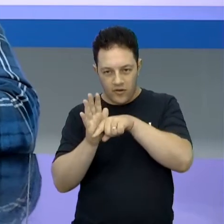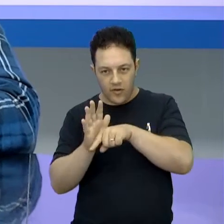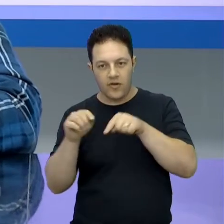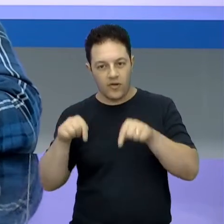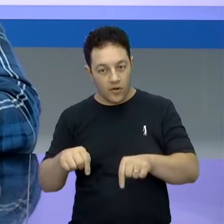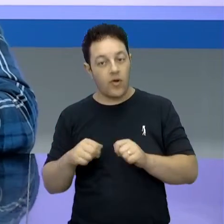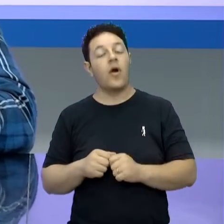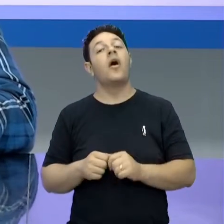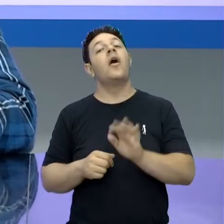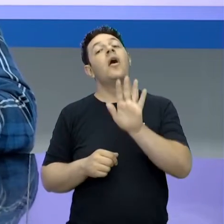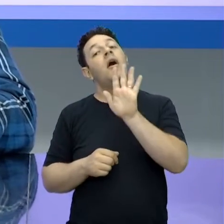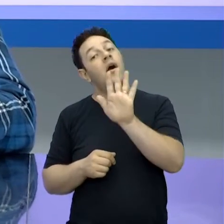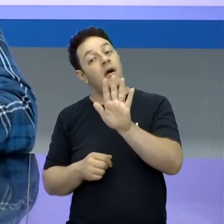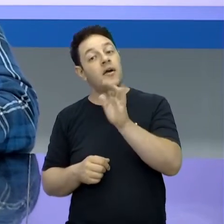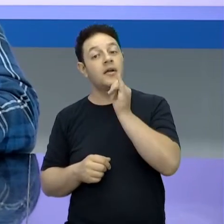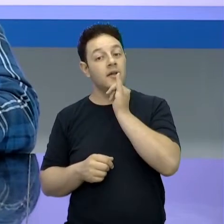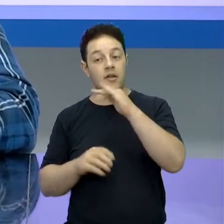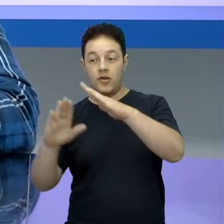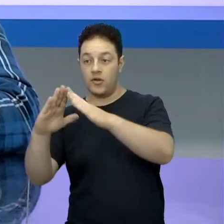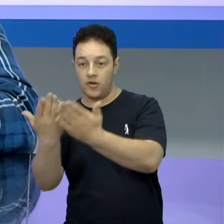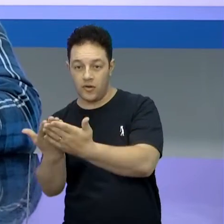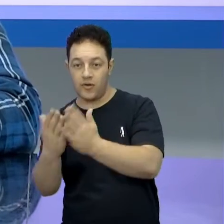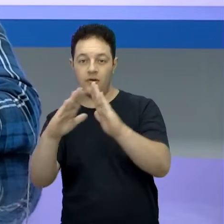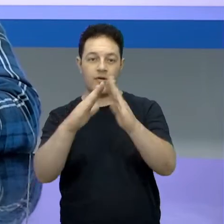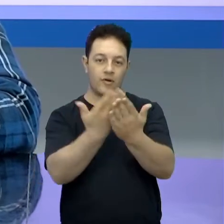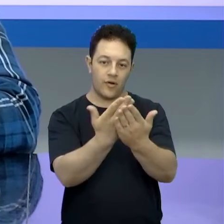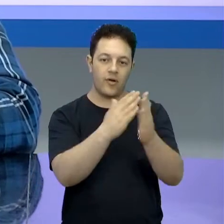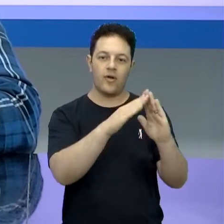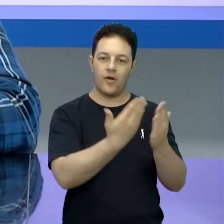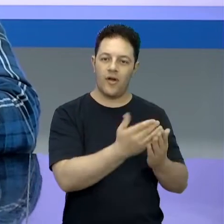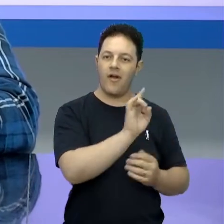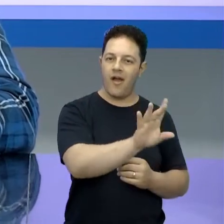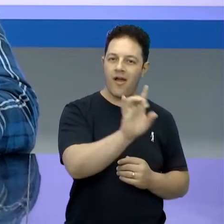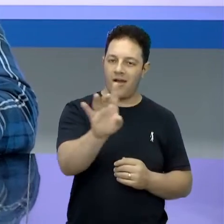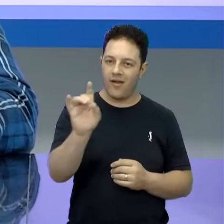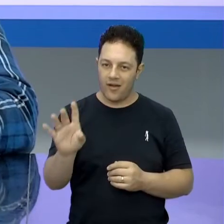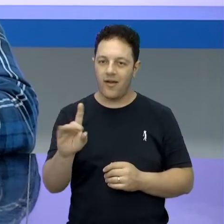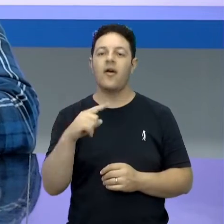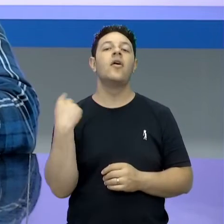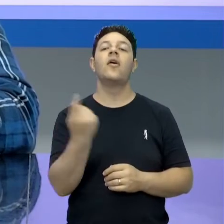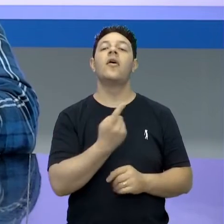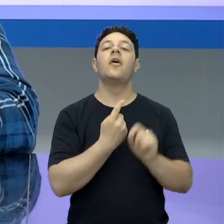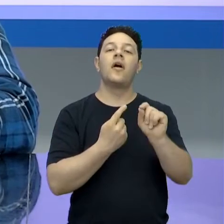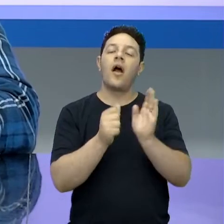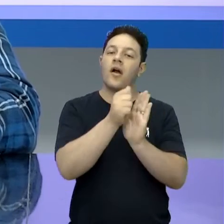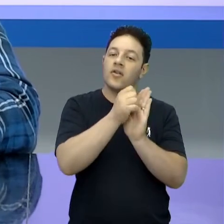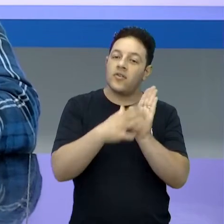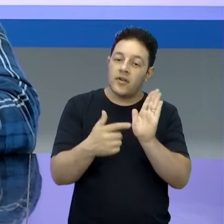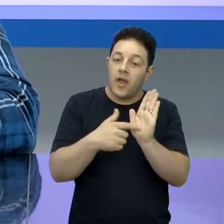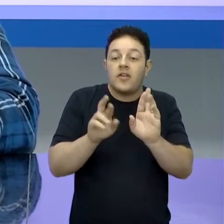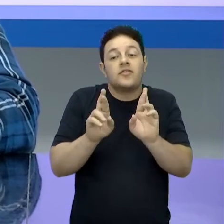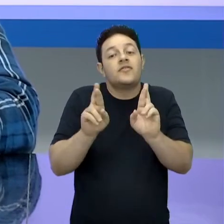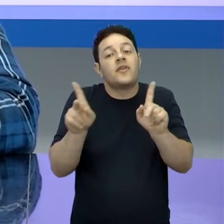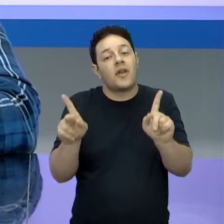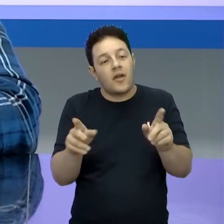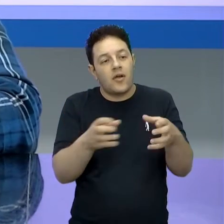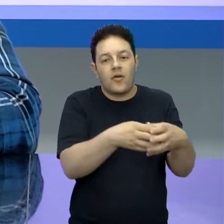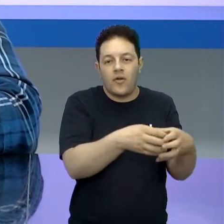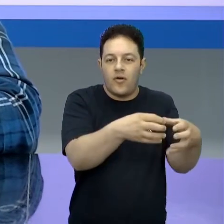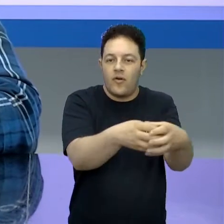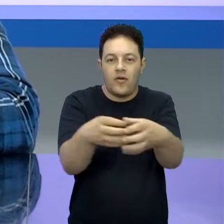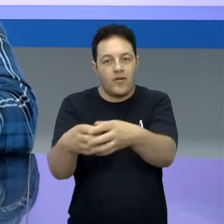hoje. Mas, para cada escola, né, para cada aluno, nós teremos uma atividade diferente, né, para cada